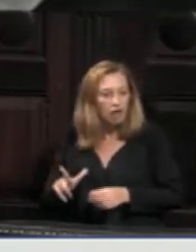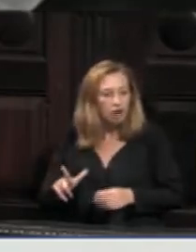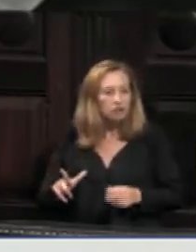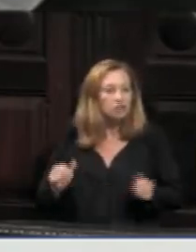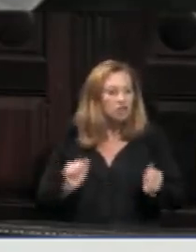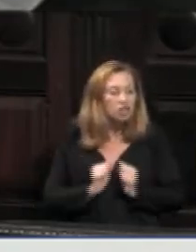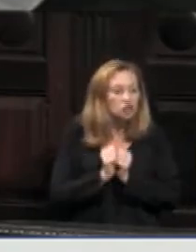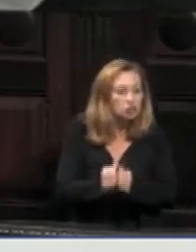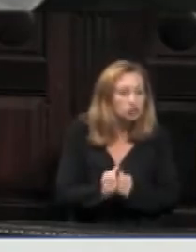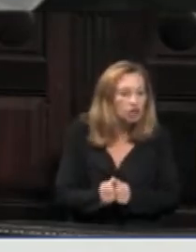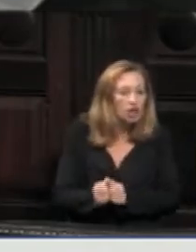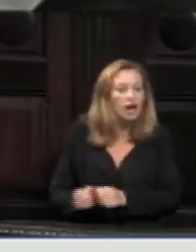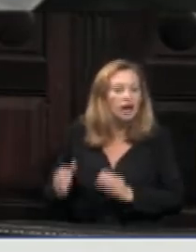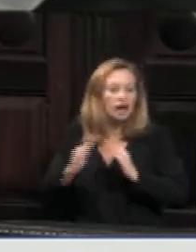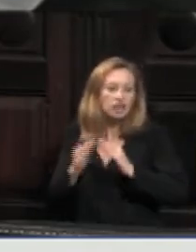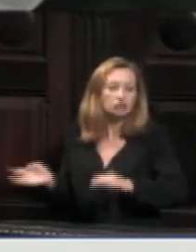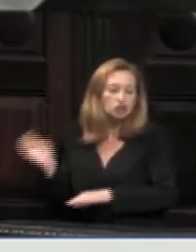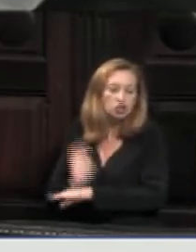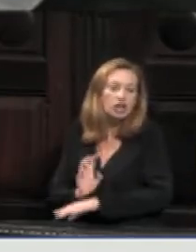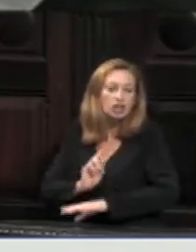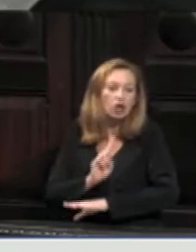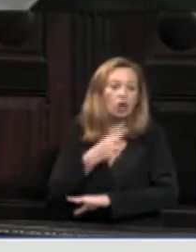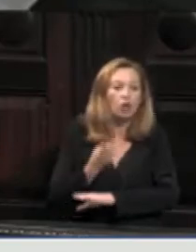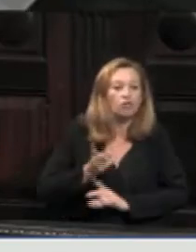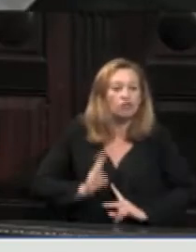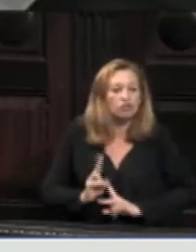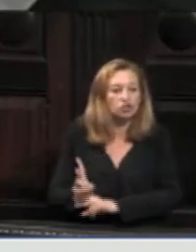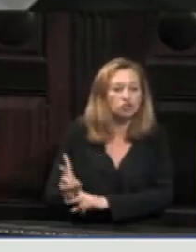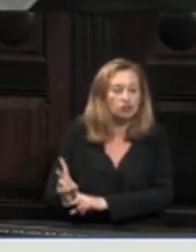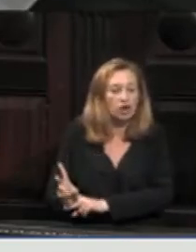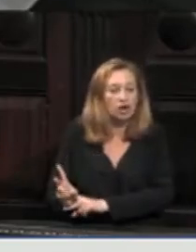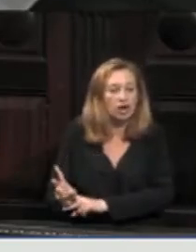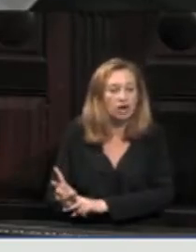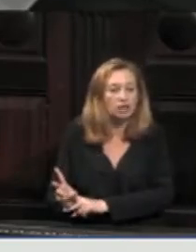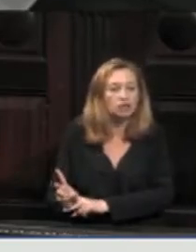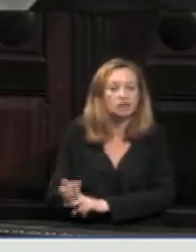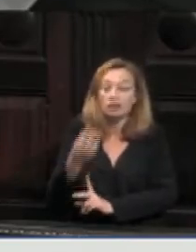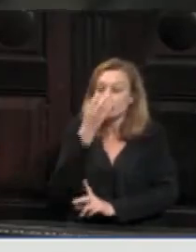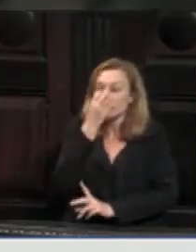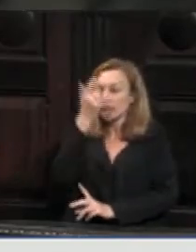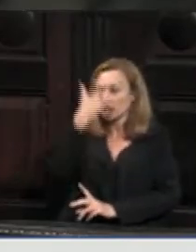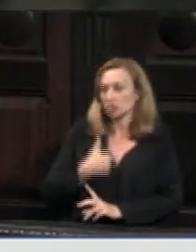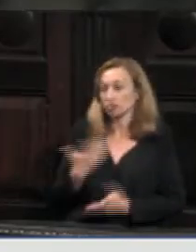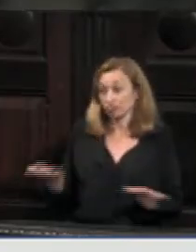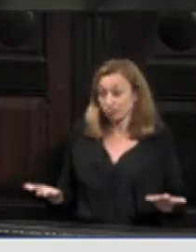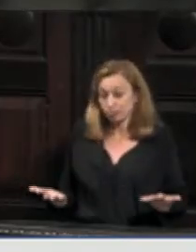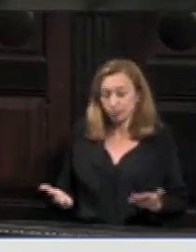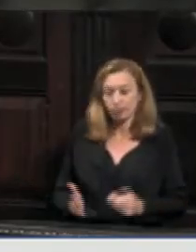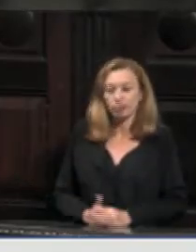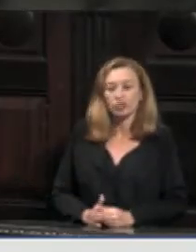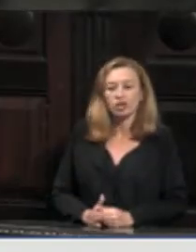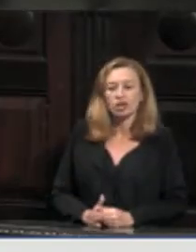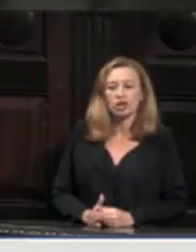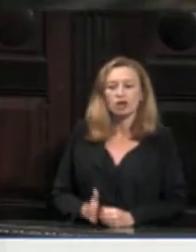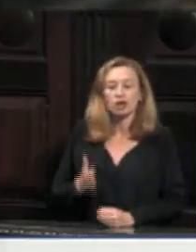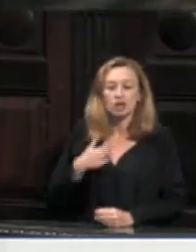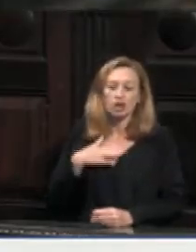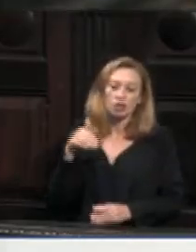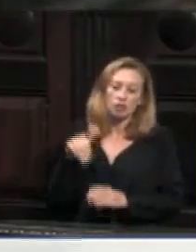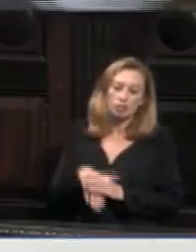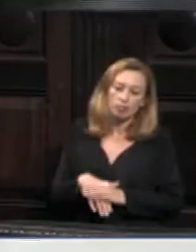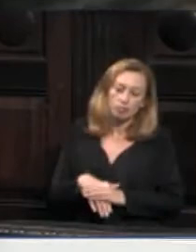no estado, ou então a gente vai continuar fazendo aqui papel de palhaço. Meu voto eu aprovo com